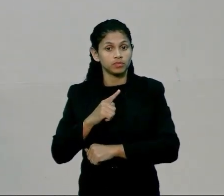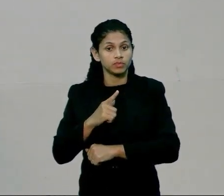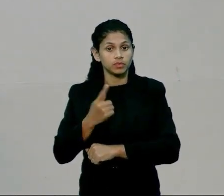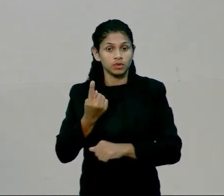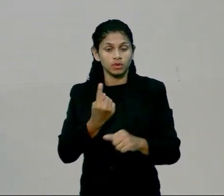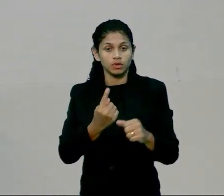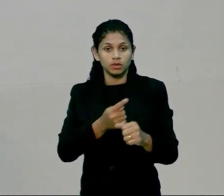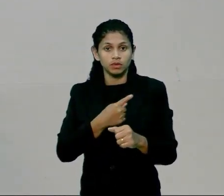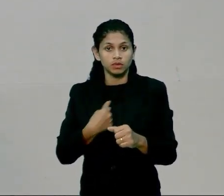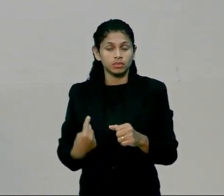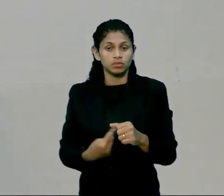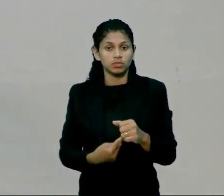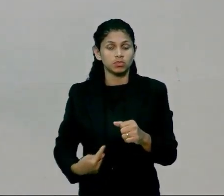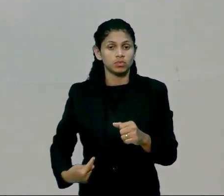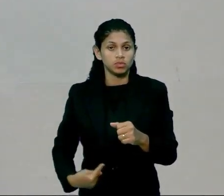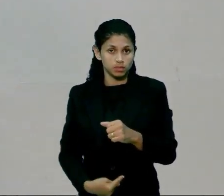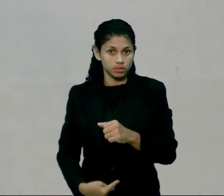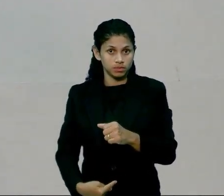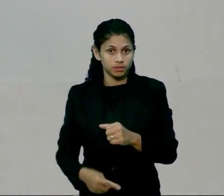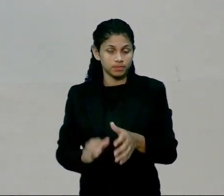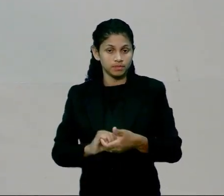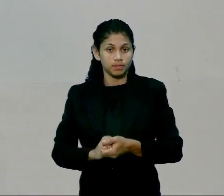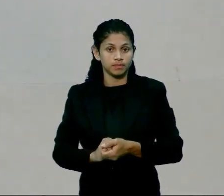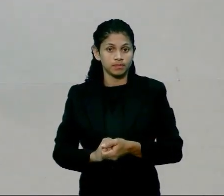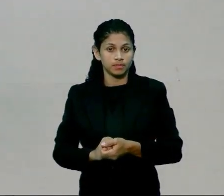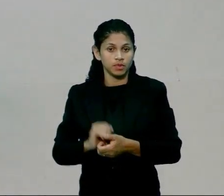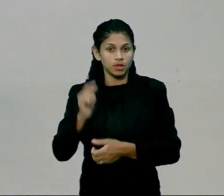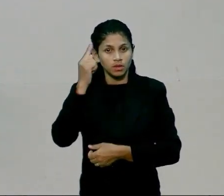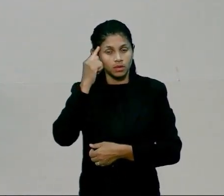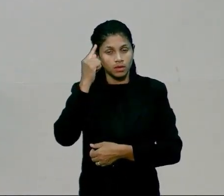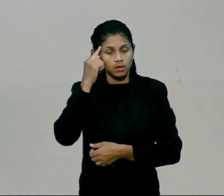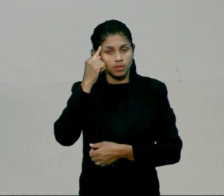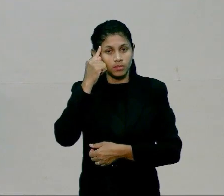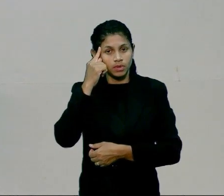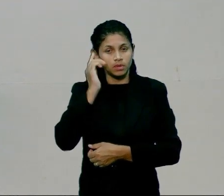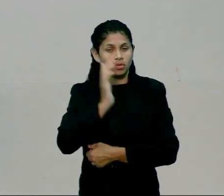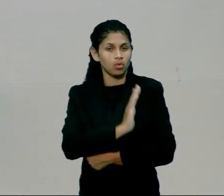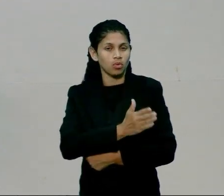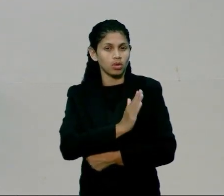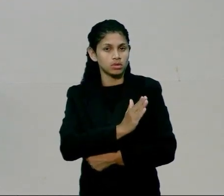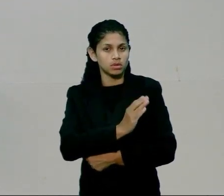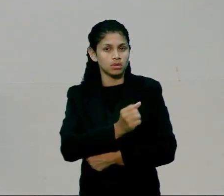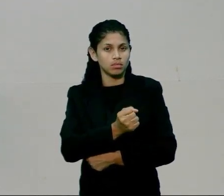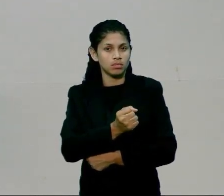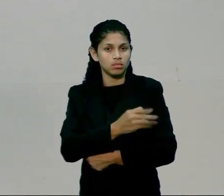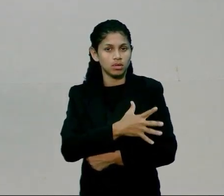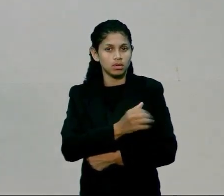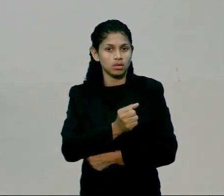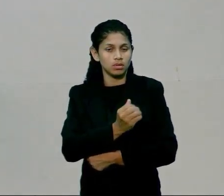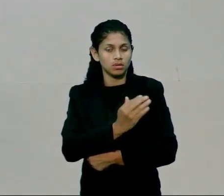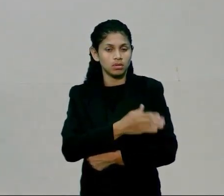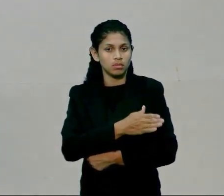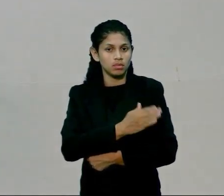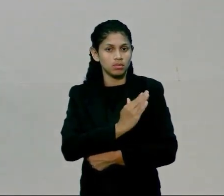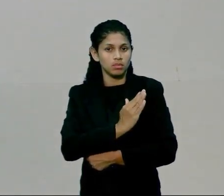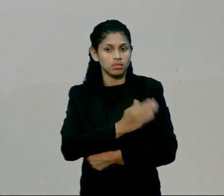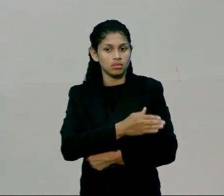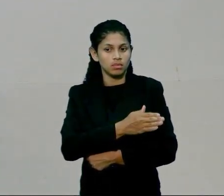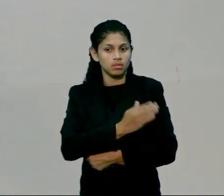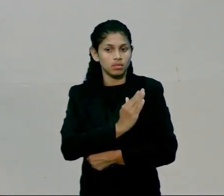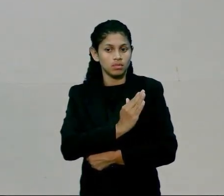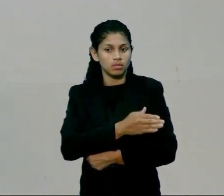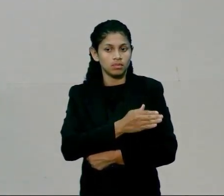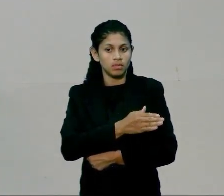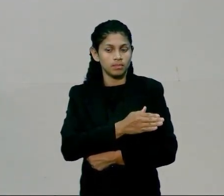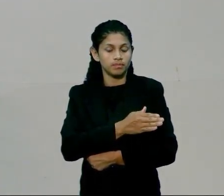ó, funcionando. Vai intestino. Coração, bate. Coração, bate. Não. Alguns